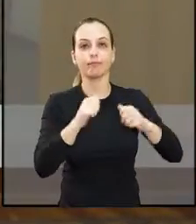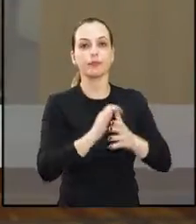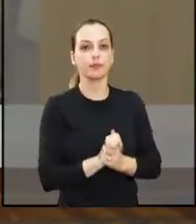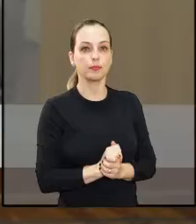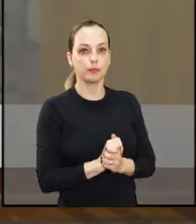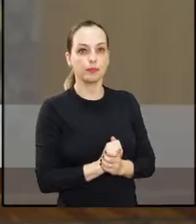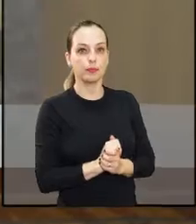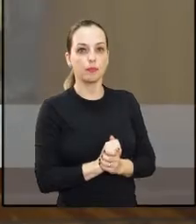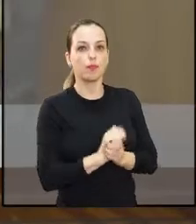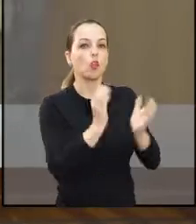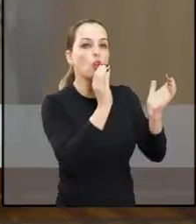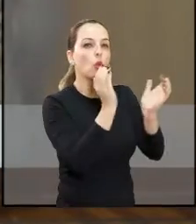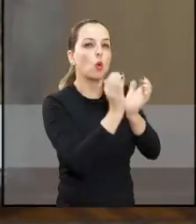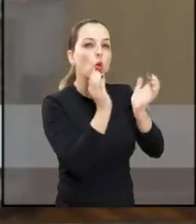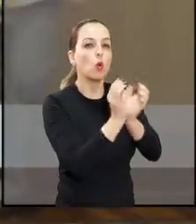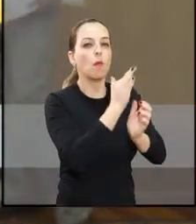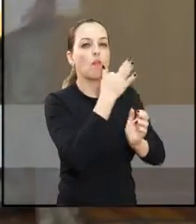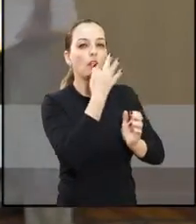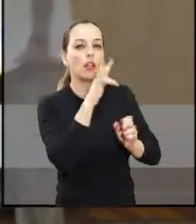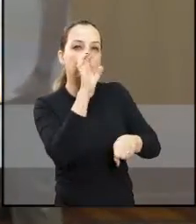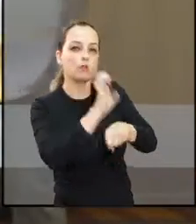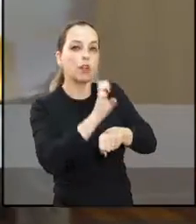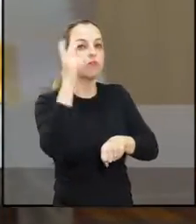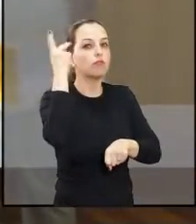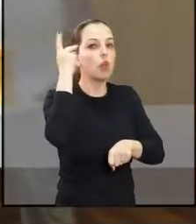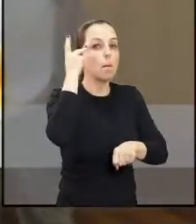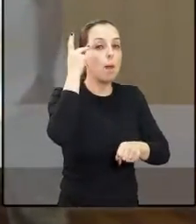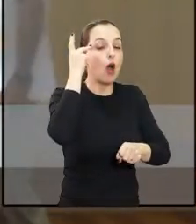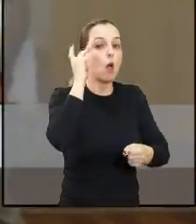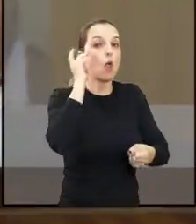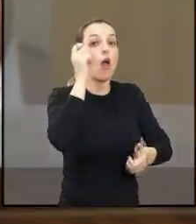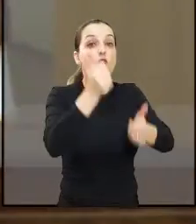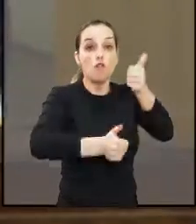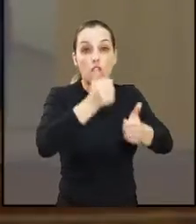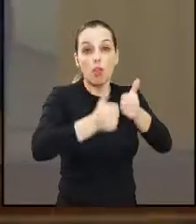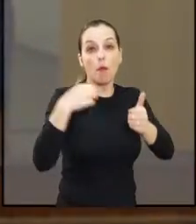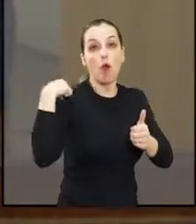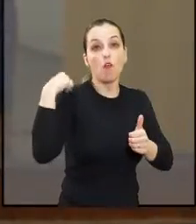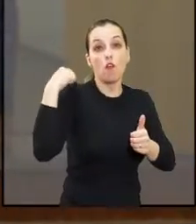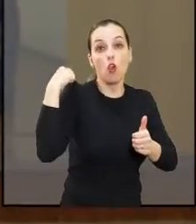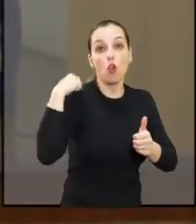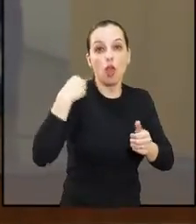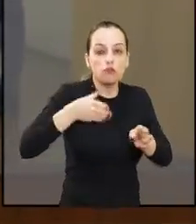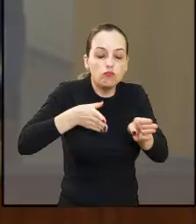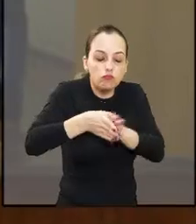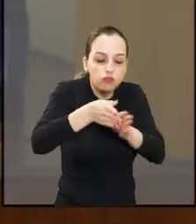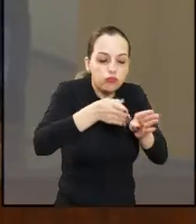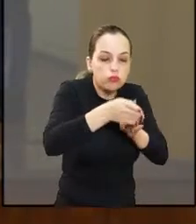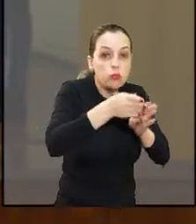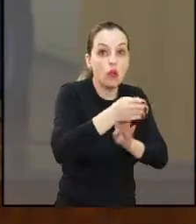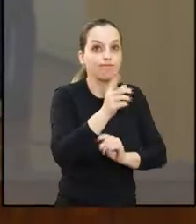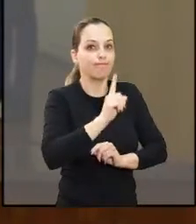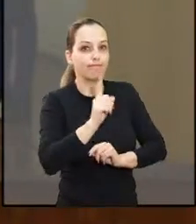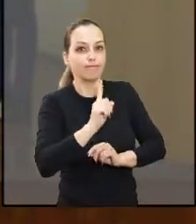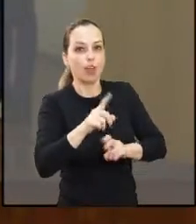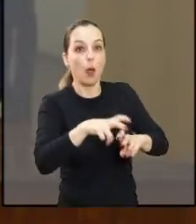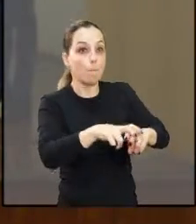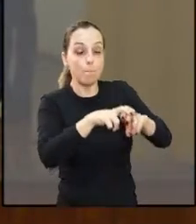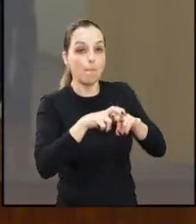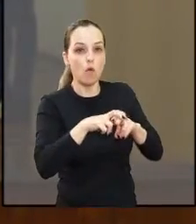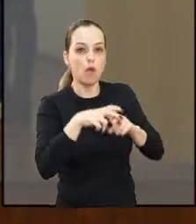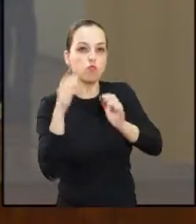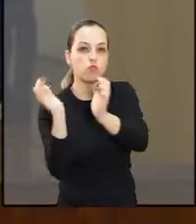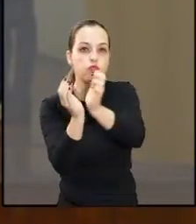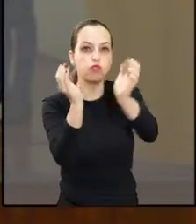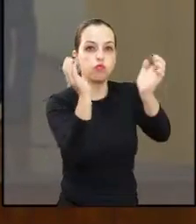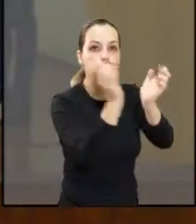futebol amador, ele passa primeiro para as condições irregulares de não disputar um campeonato oficial, regido pela